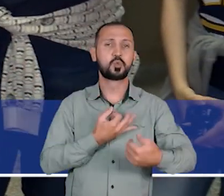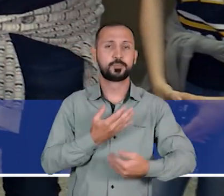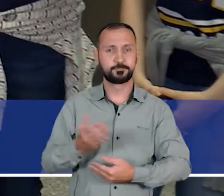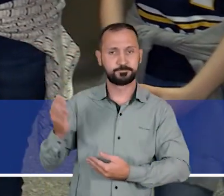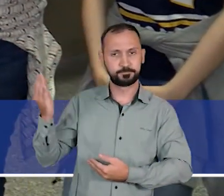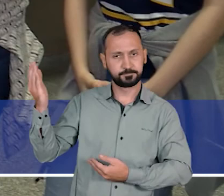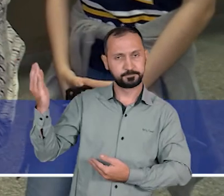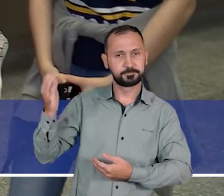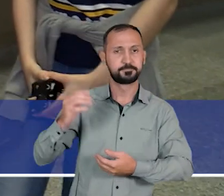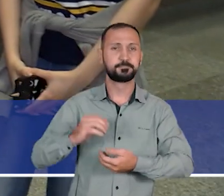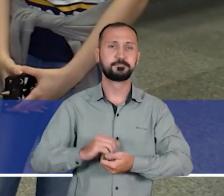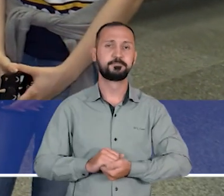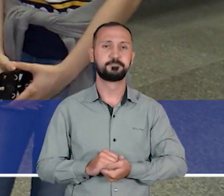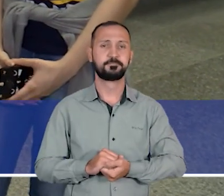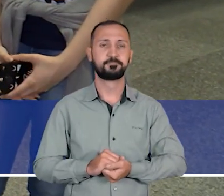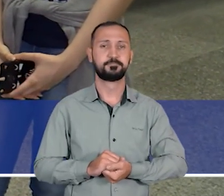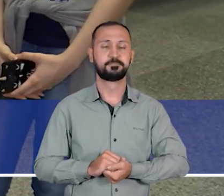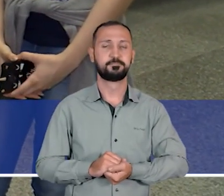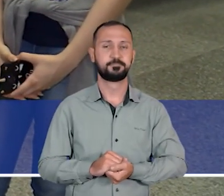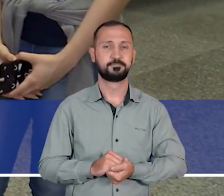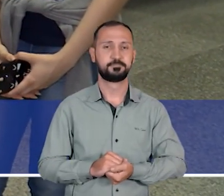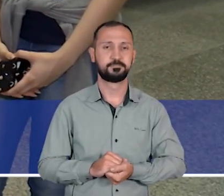pelo telefone